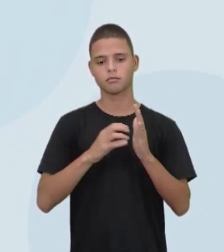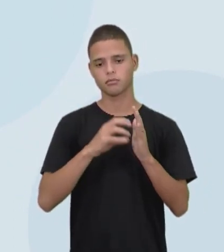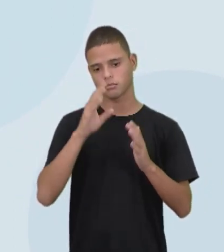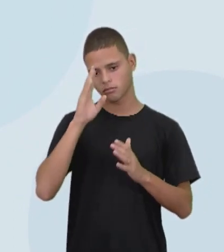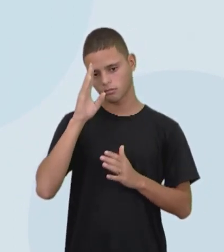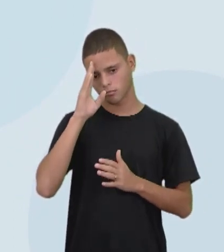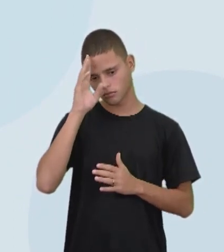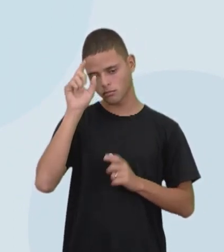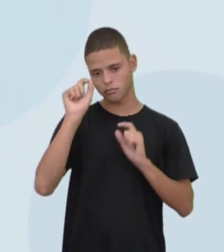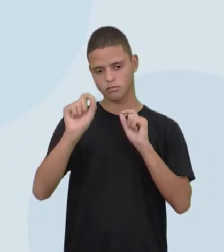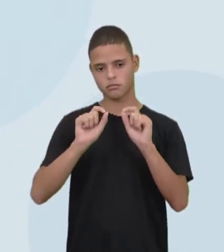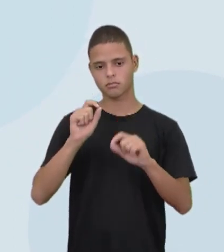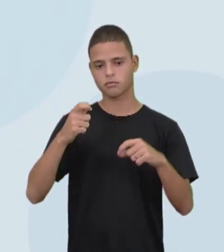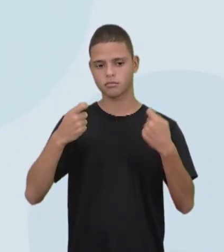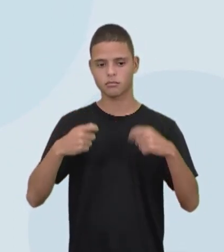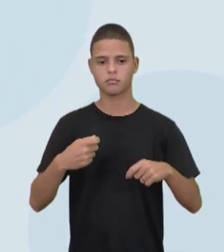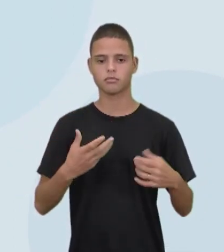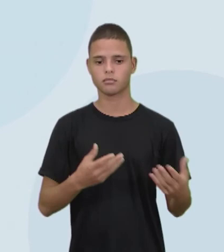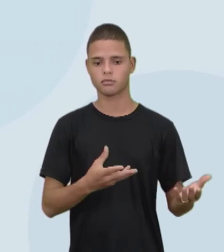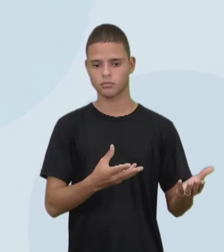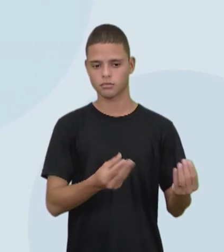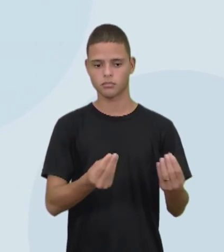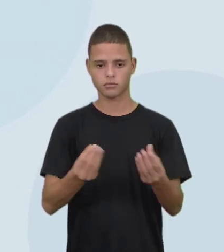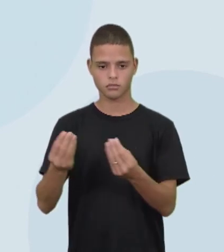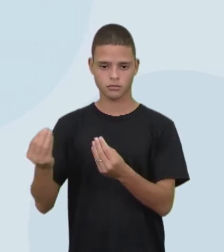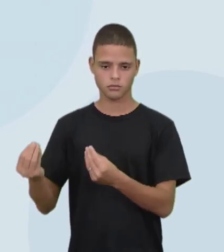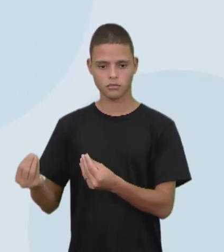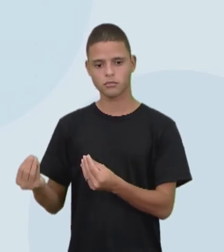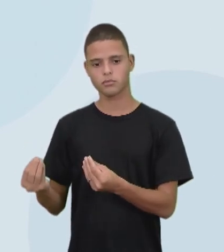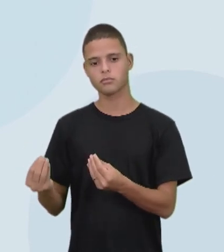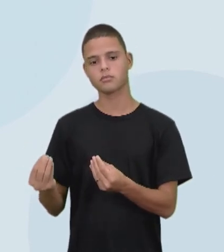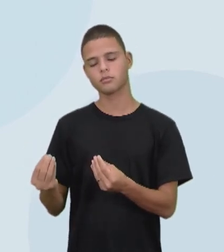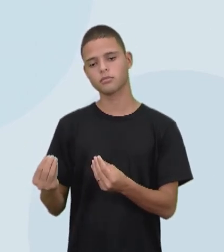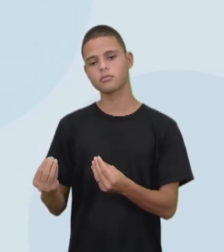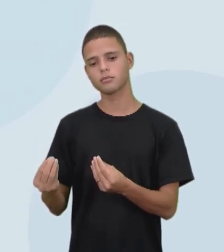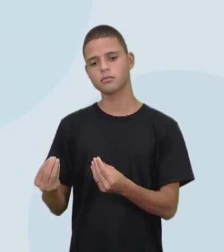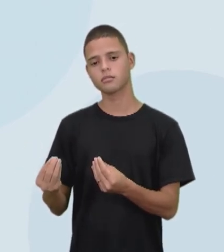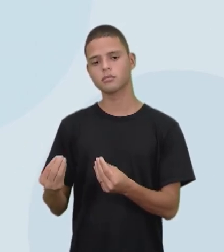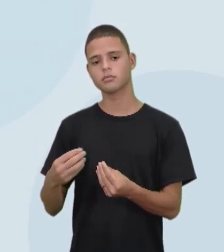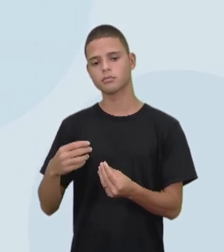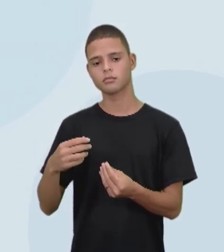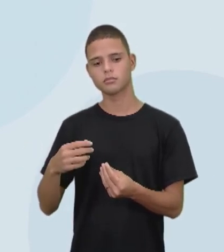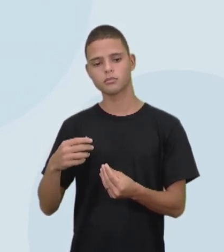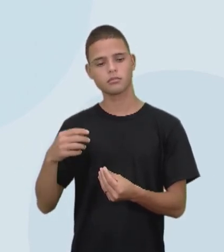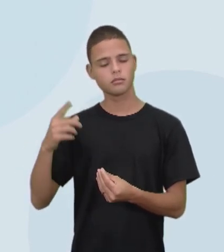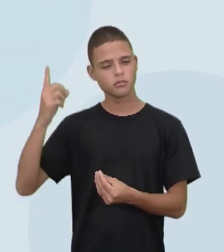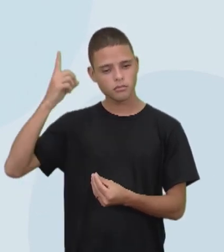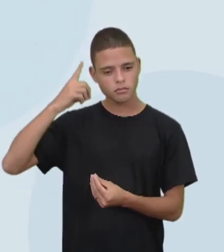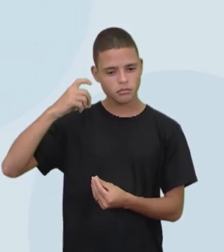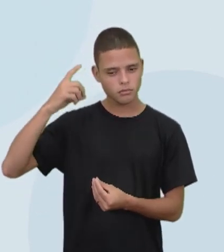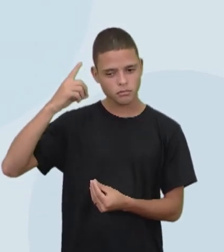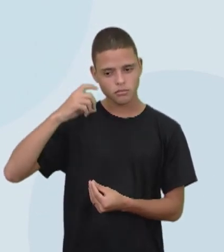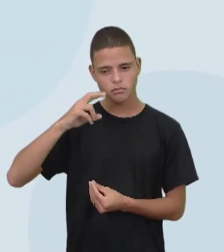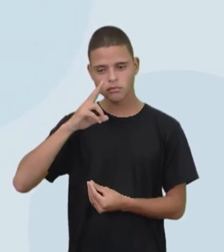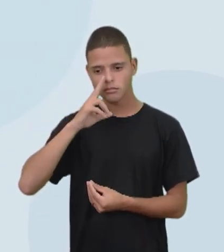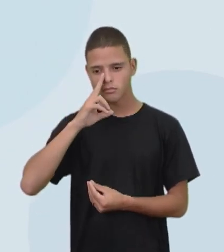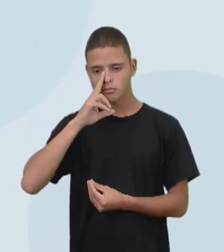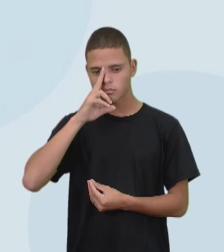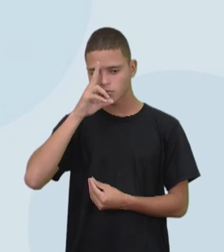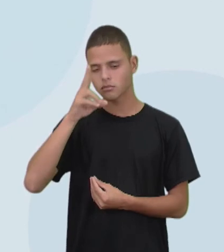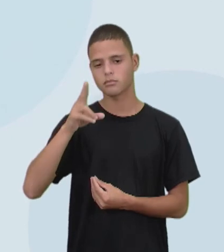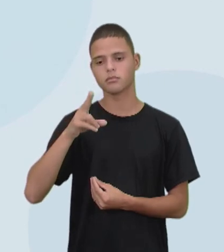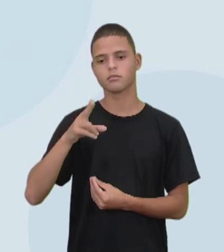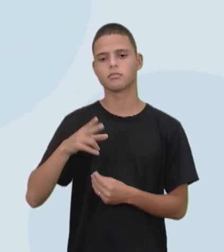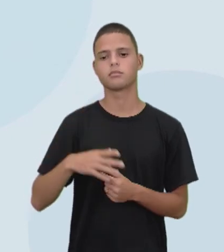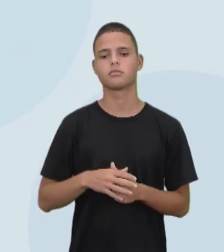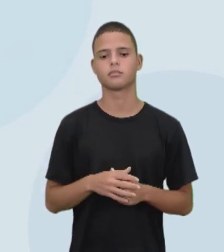que precisa de várias dessas aeronaves, ela faz muito barulho, né? Tem um ronco muito